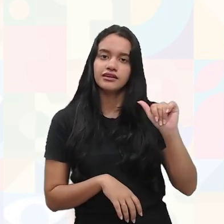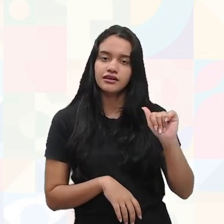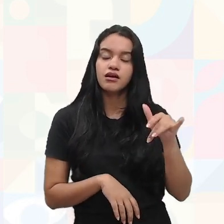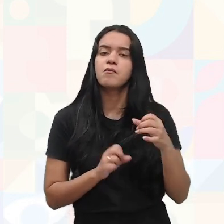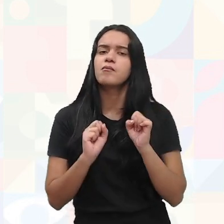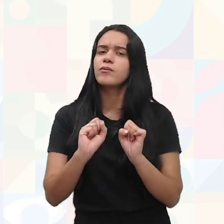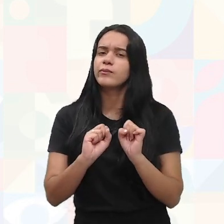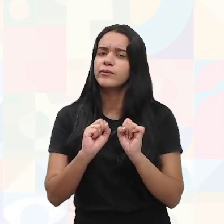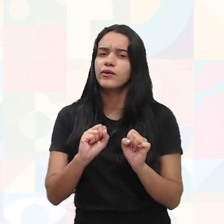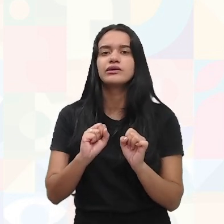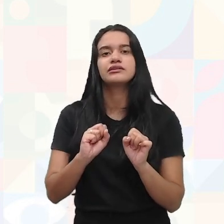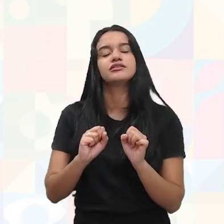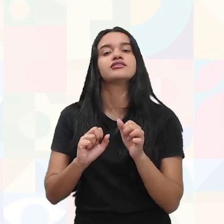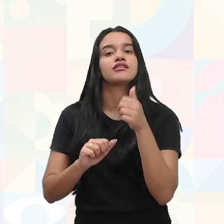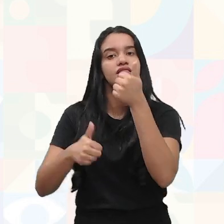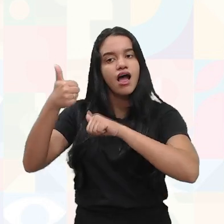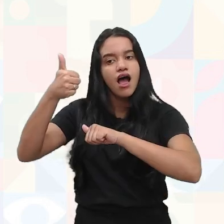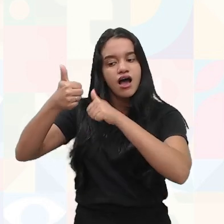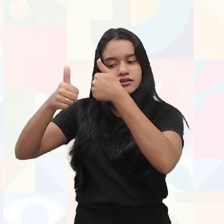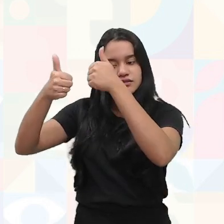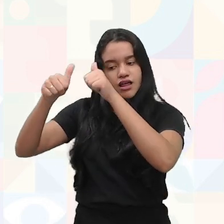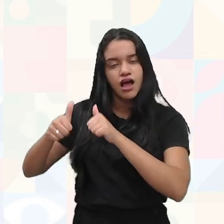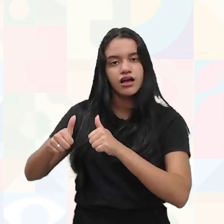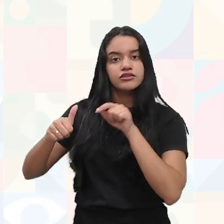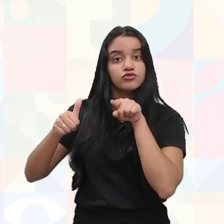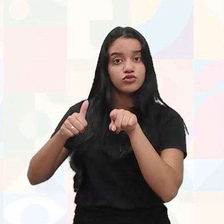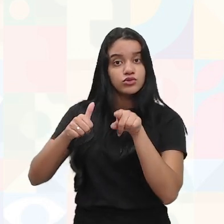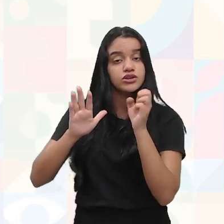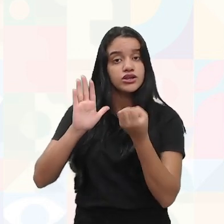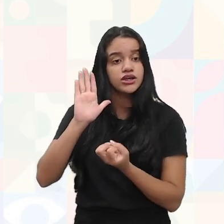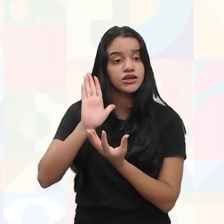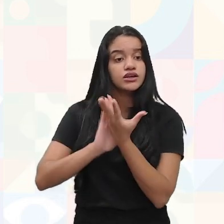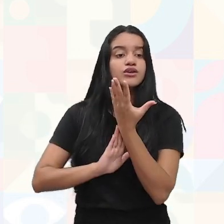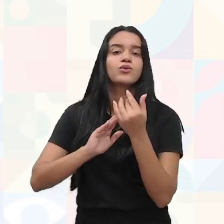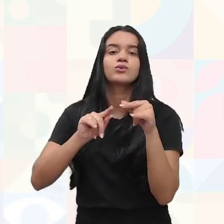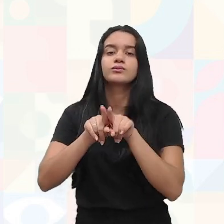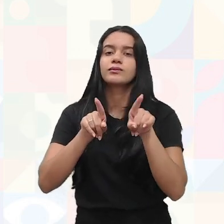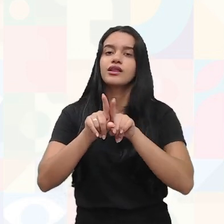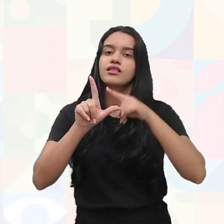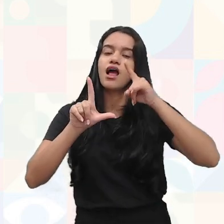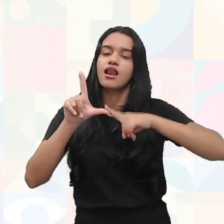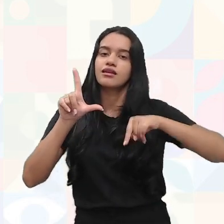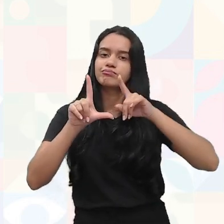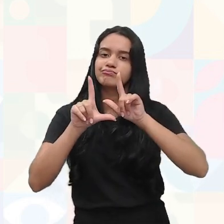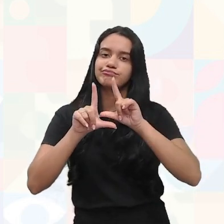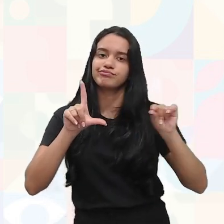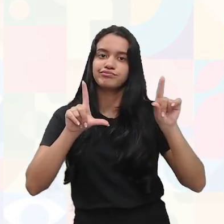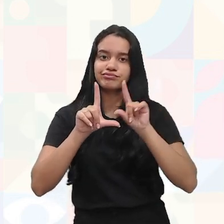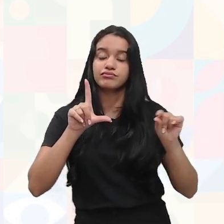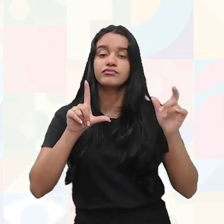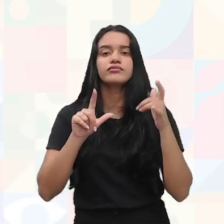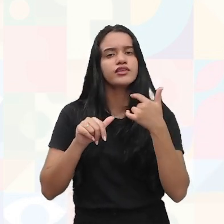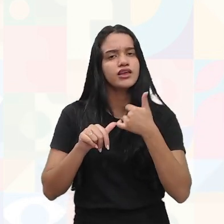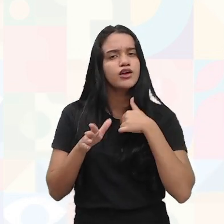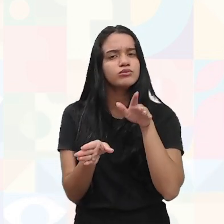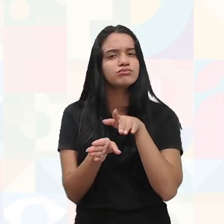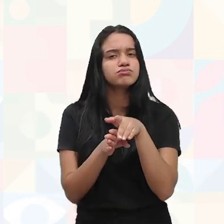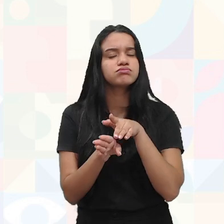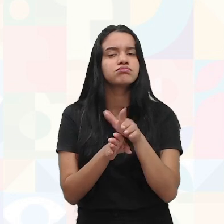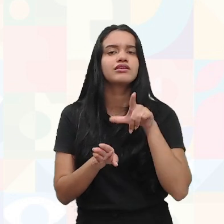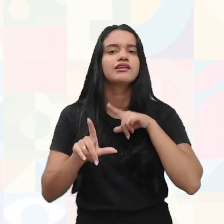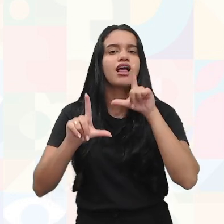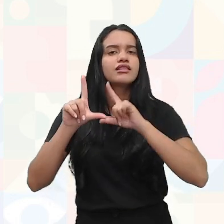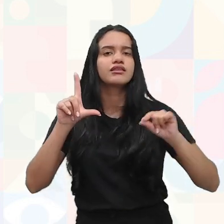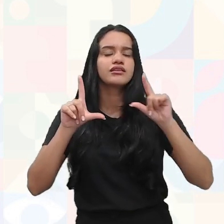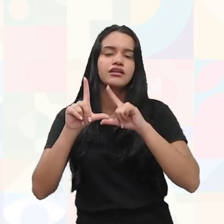você criou, pode vir ali como um elemento da sua arte, quanto na legenda. Eu recomendo que você coloque sempre na legenda algum